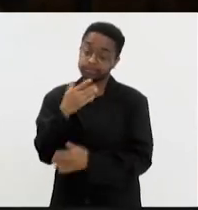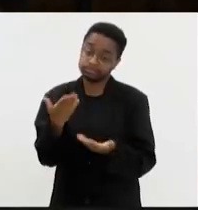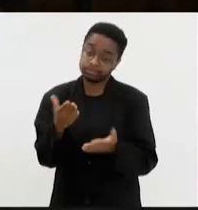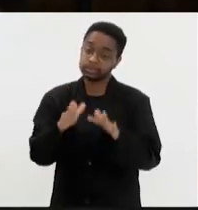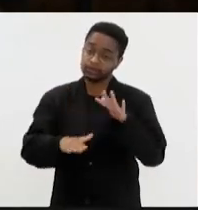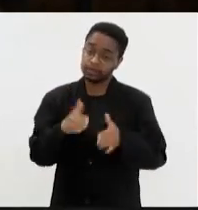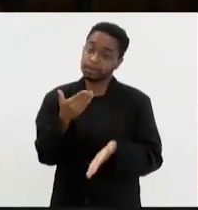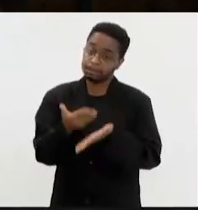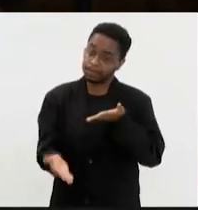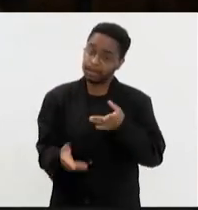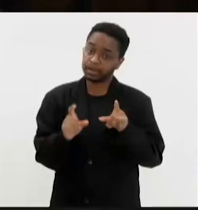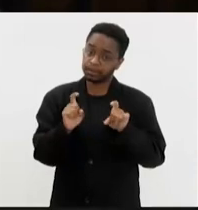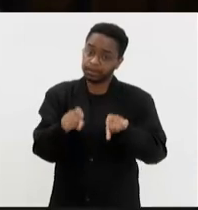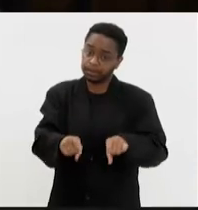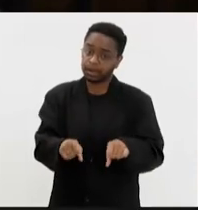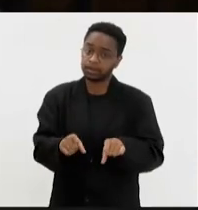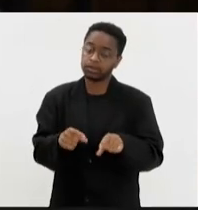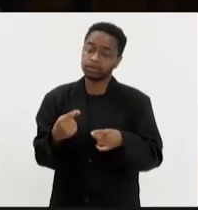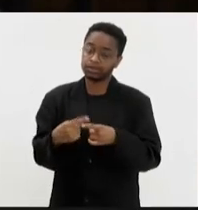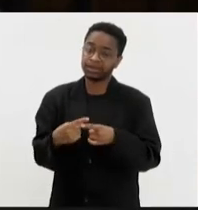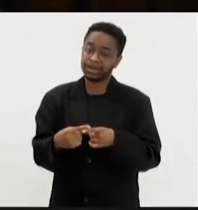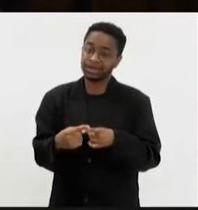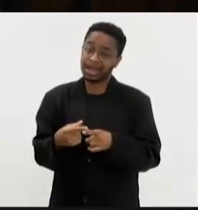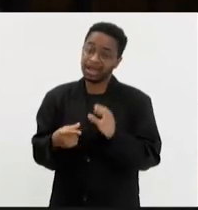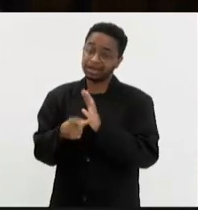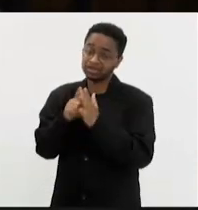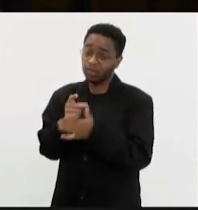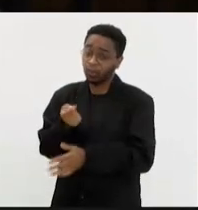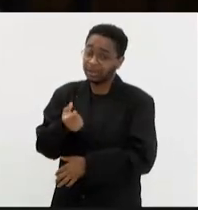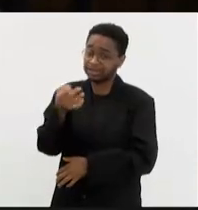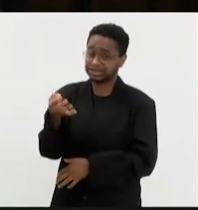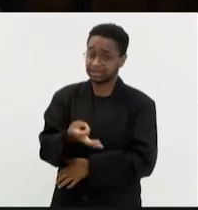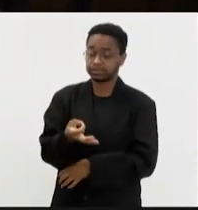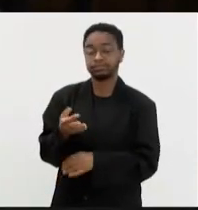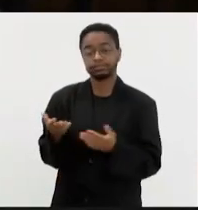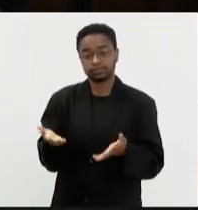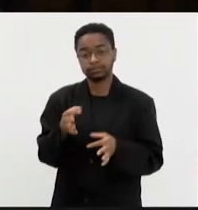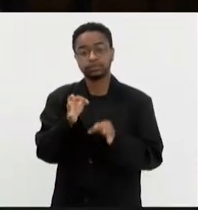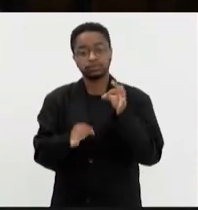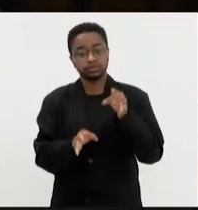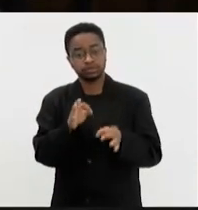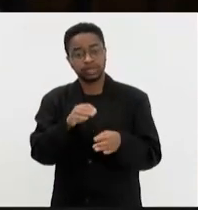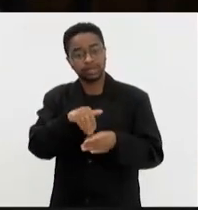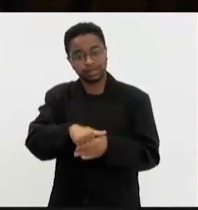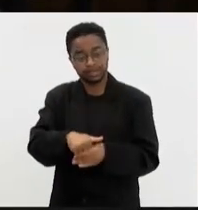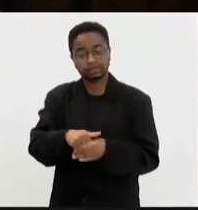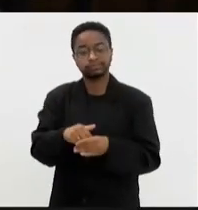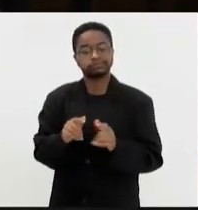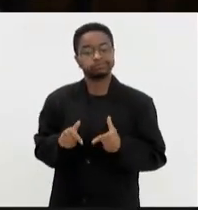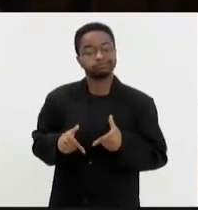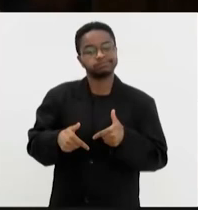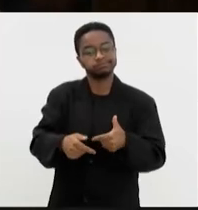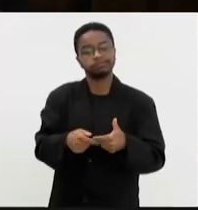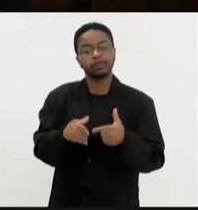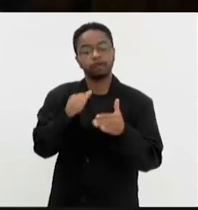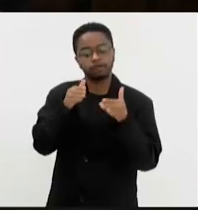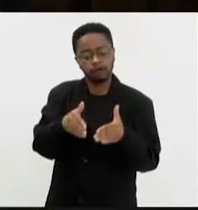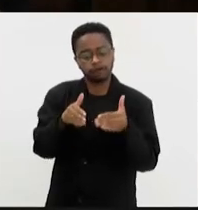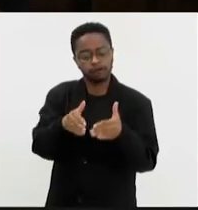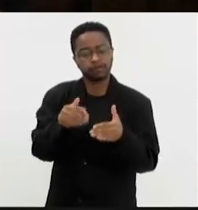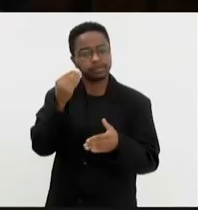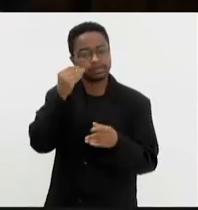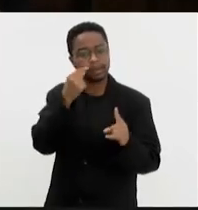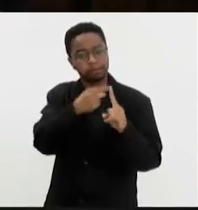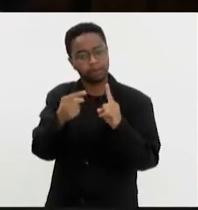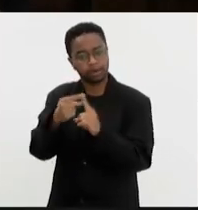perca o mandato que lhe era praticamente certo então a justiça eleitoral tem sido muito incisiva em coibi e vocês